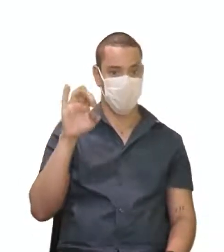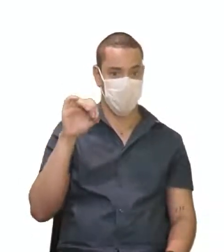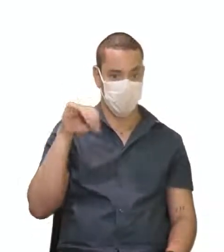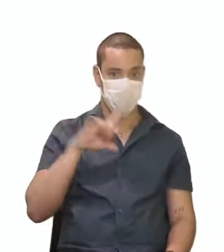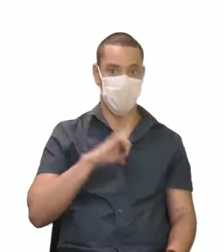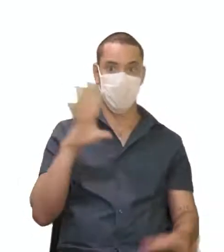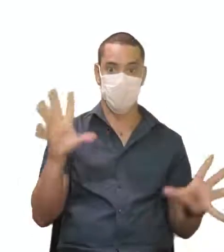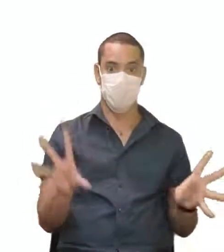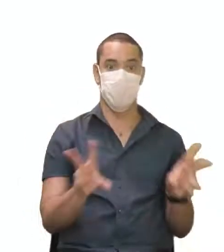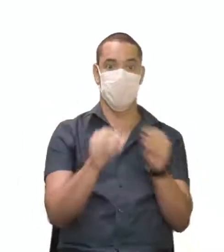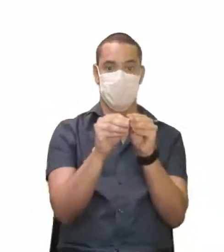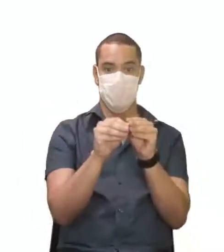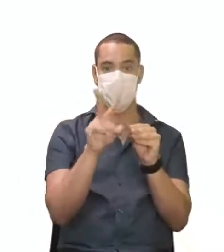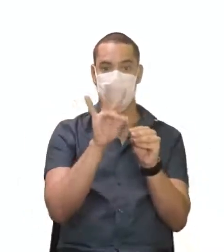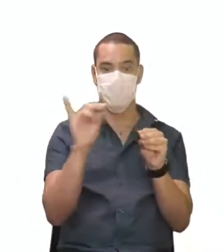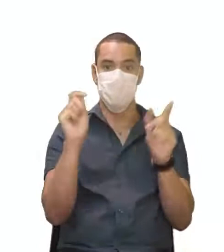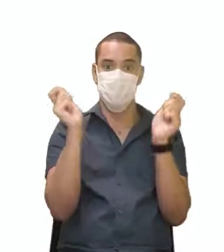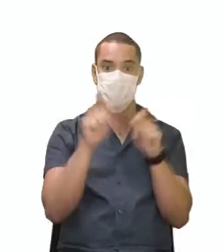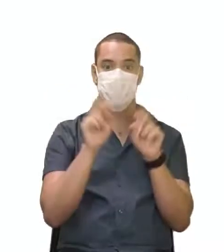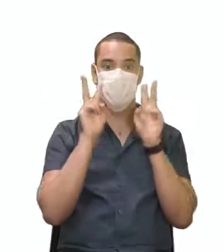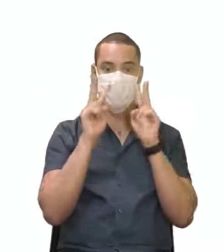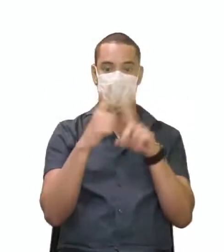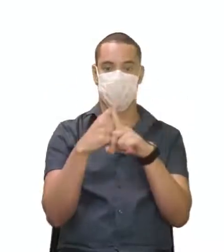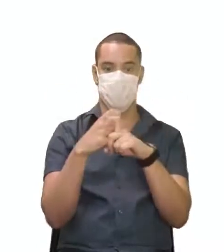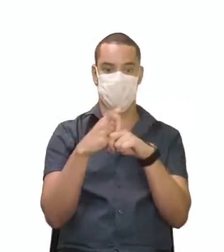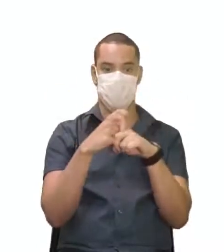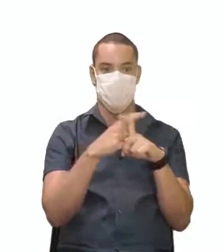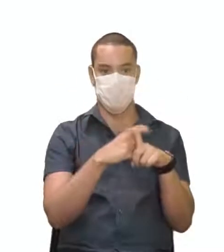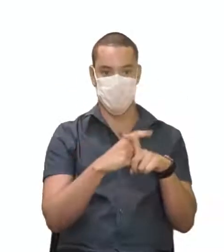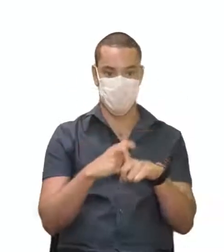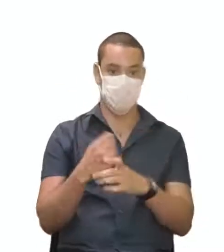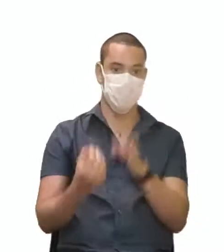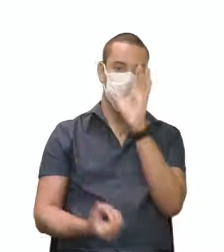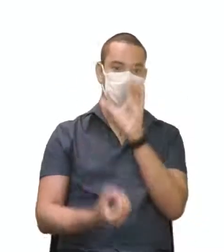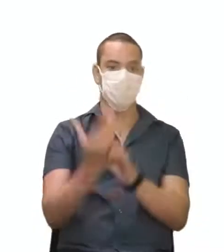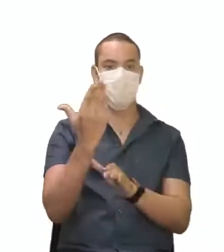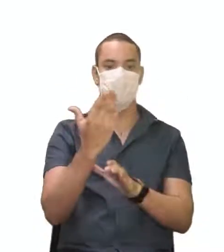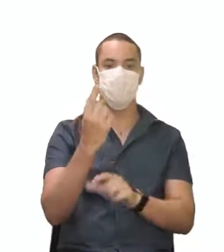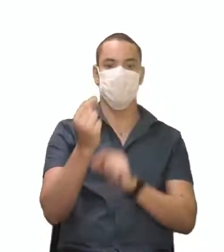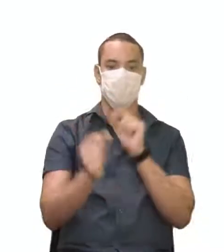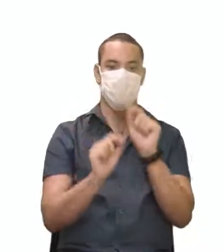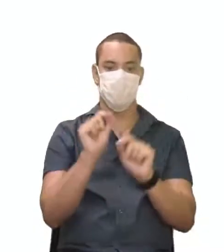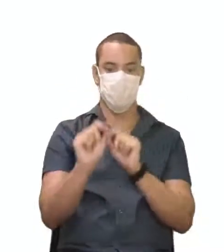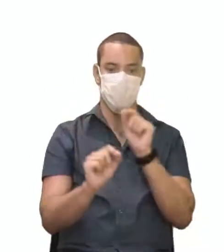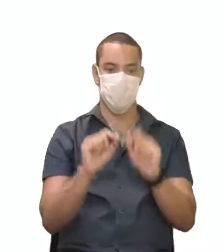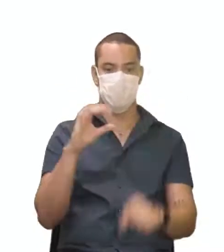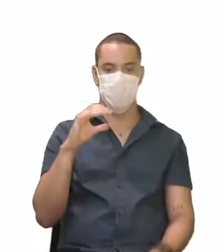se condensar e vão se tornar visíveis através do surgimento dos